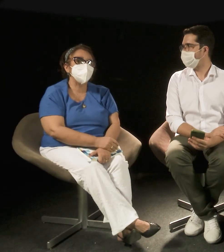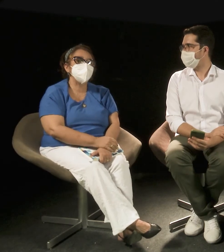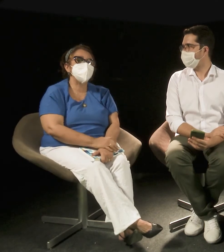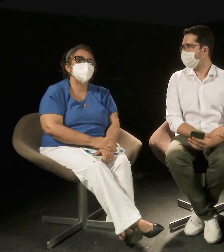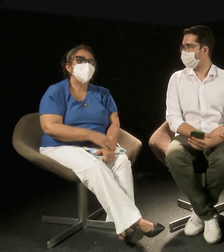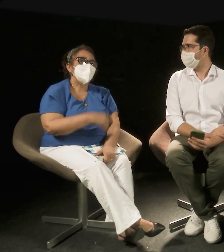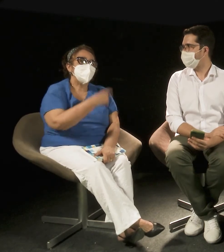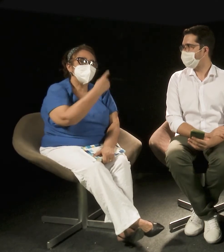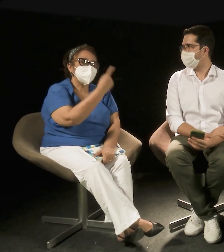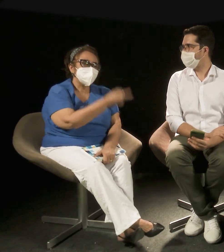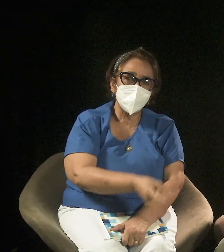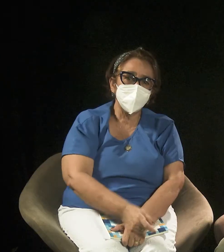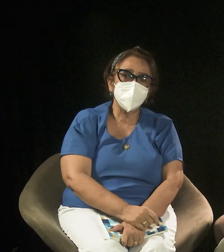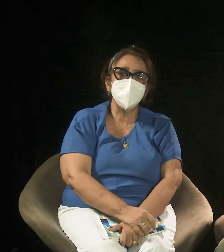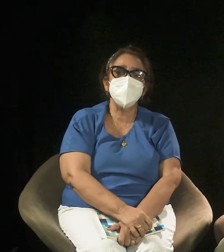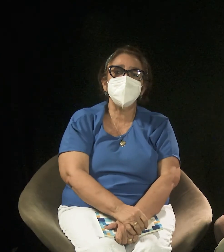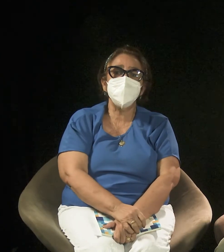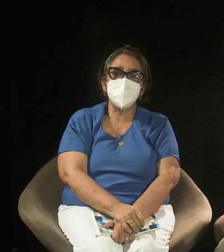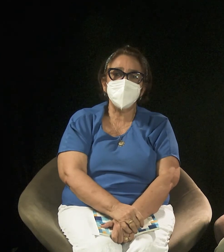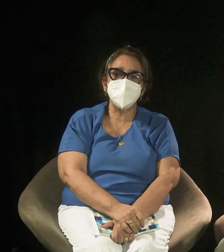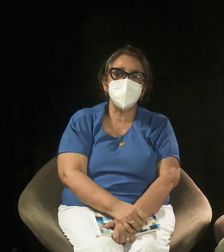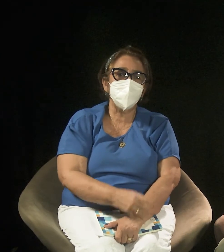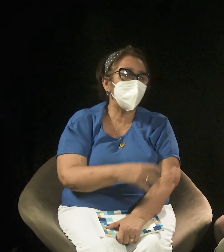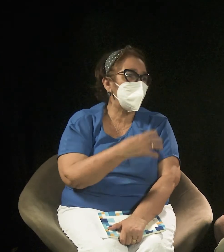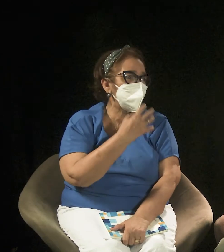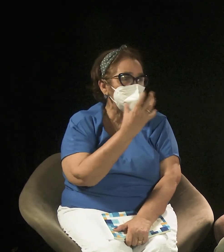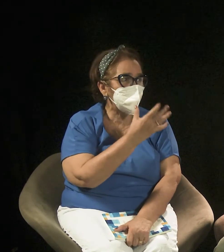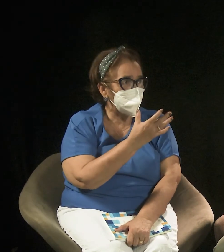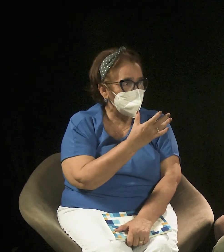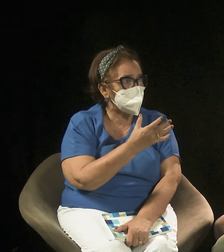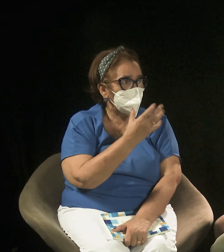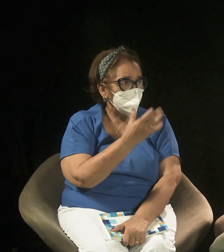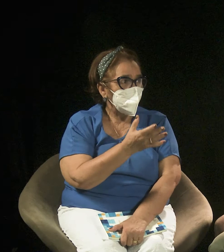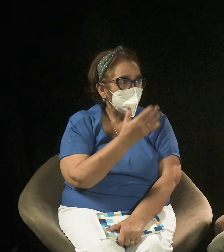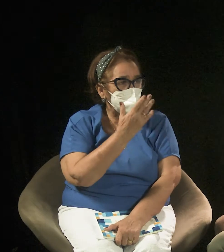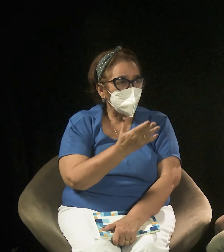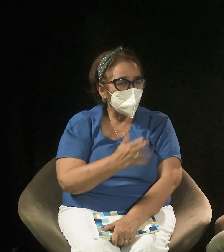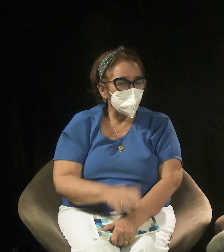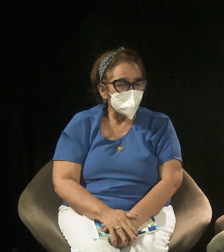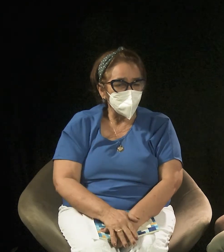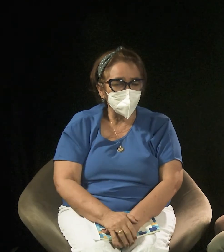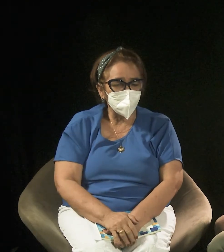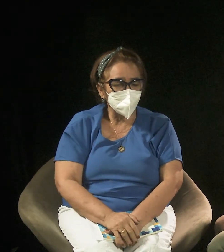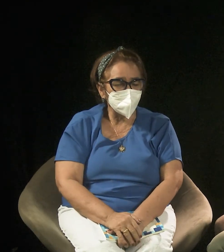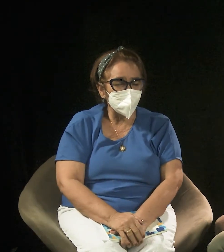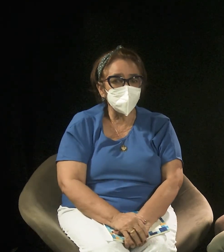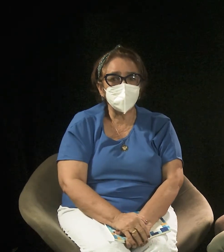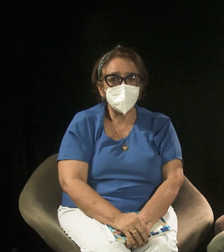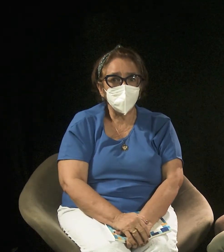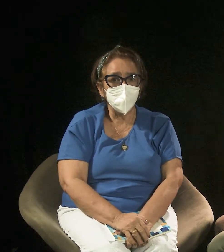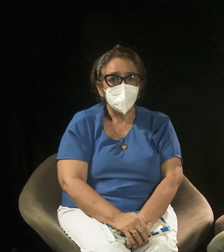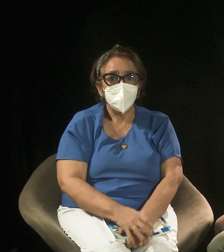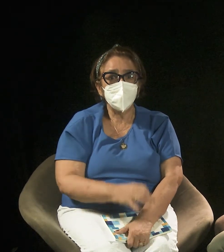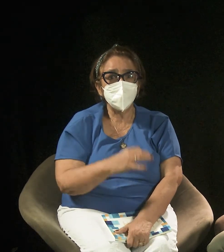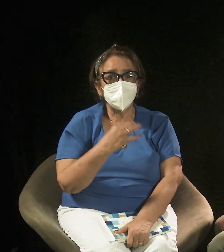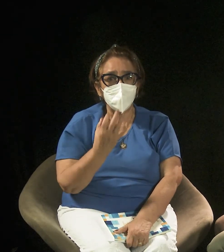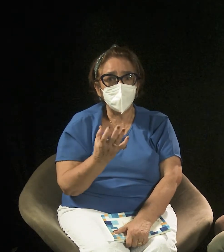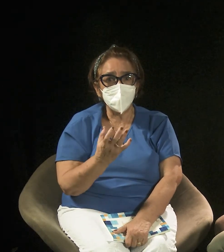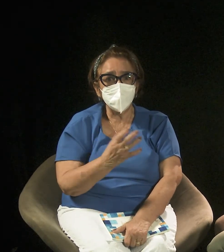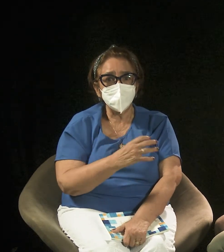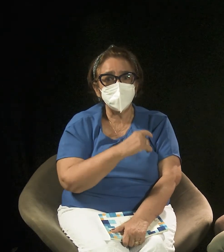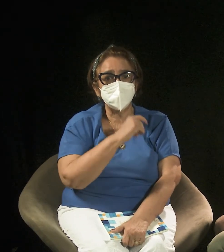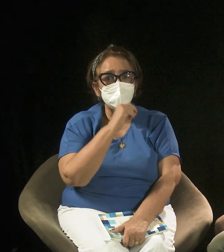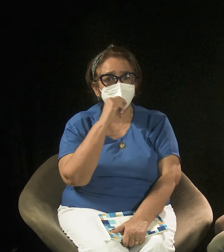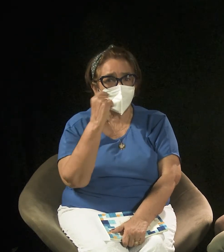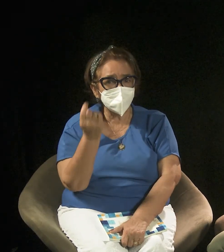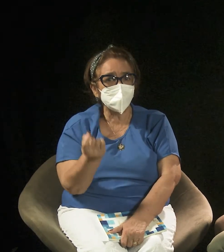de infância, a necessidade de conhecer mais. Então, eu vejo no curso que o Davi falou, uma